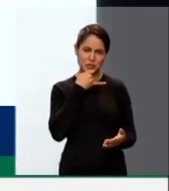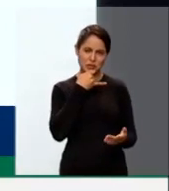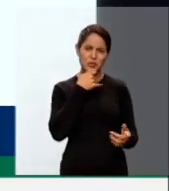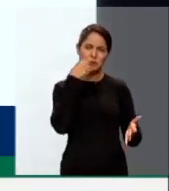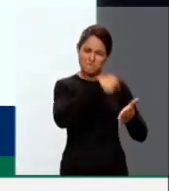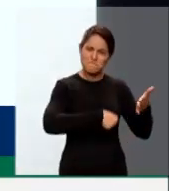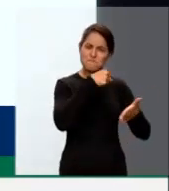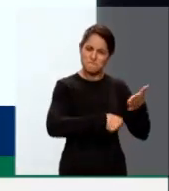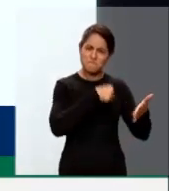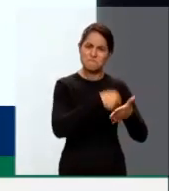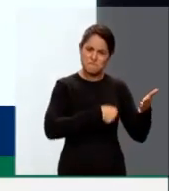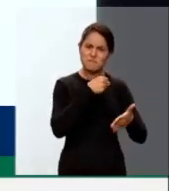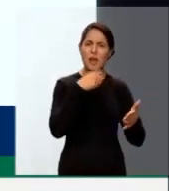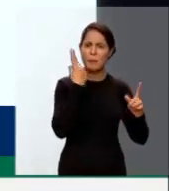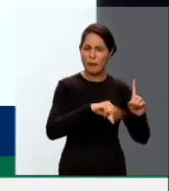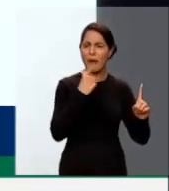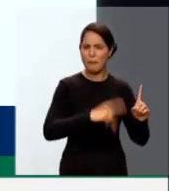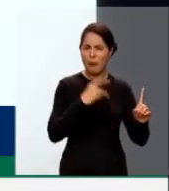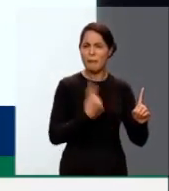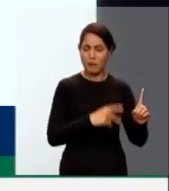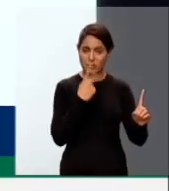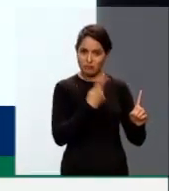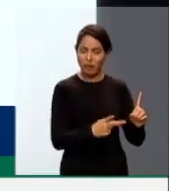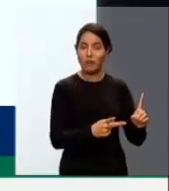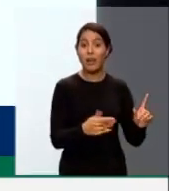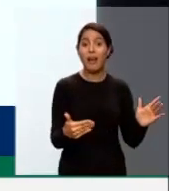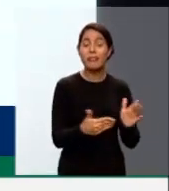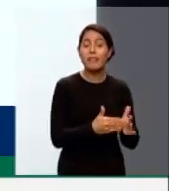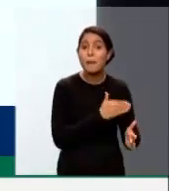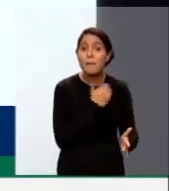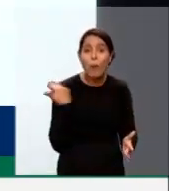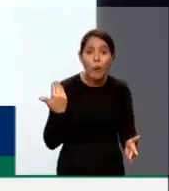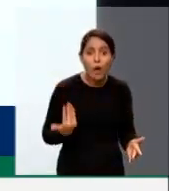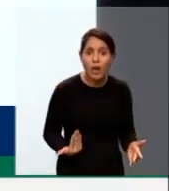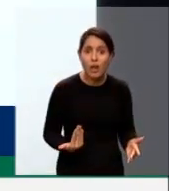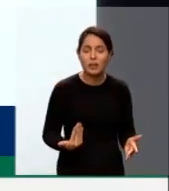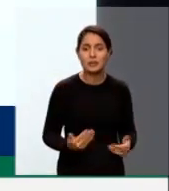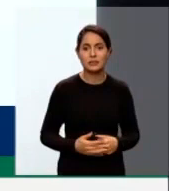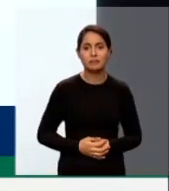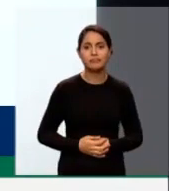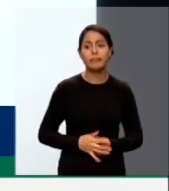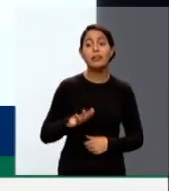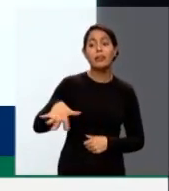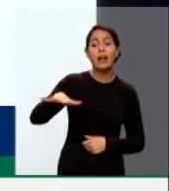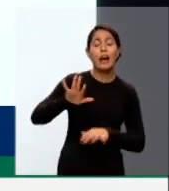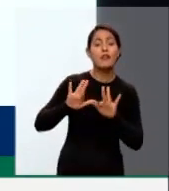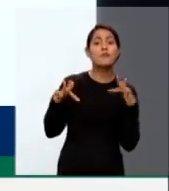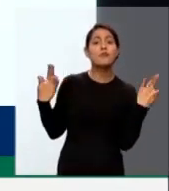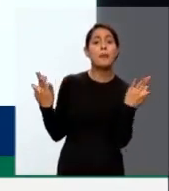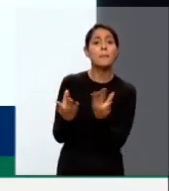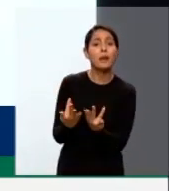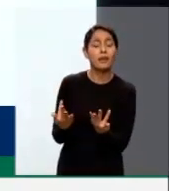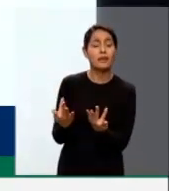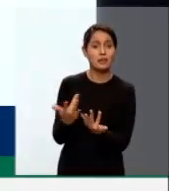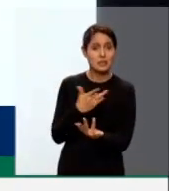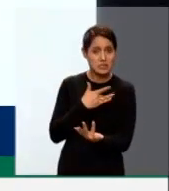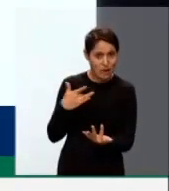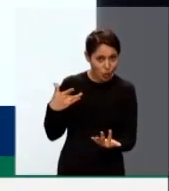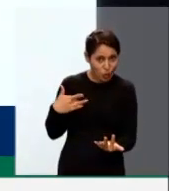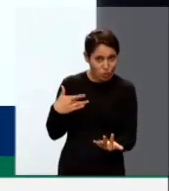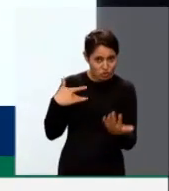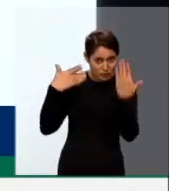ele provavelmente tem uma esposa, filhas. A saúde mental dessas mulheres, provavelmente mulheres